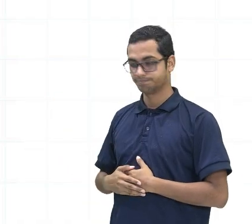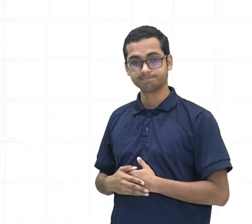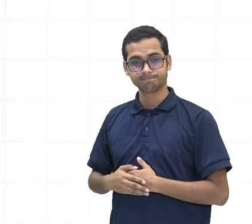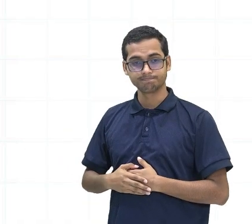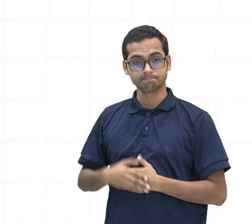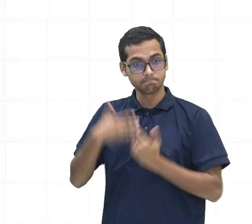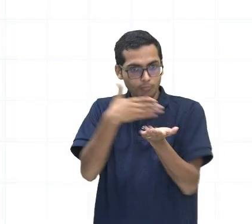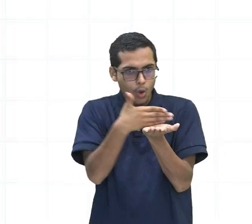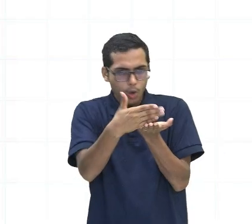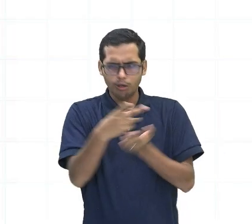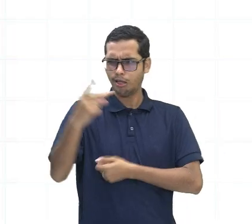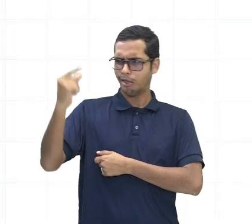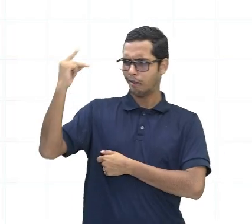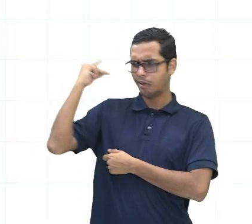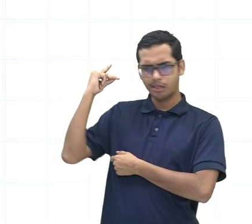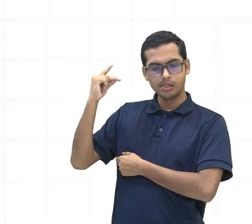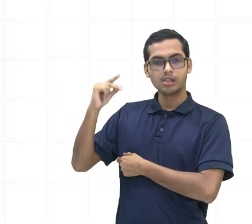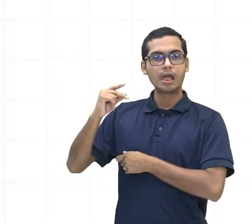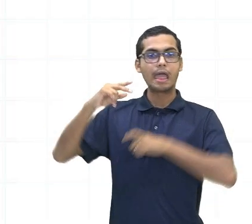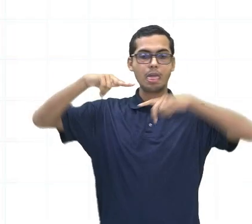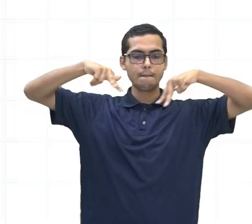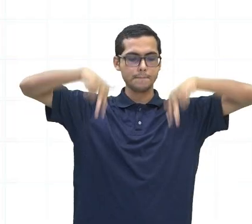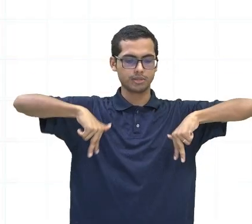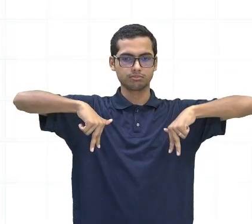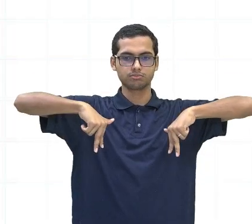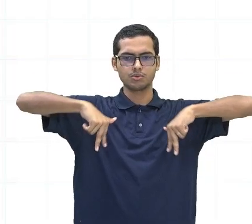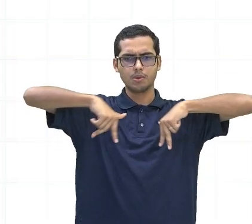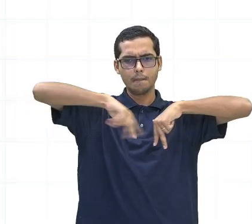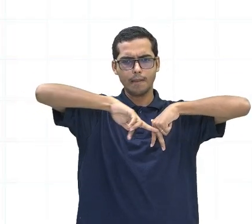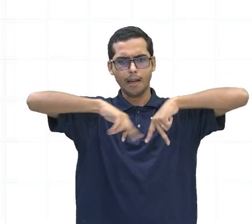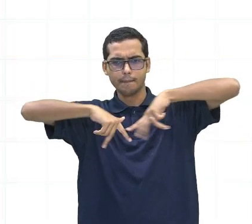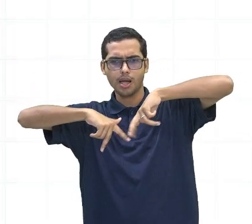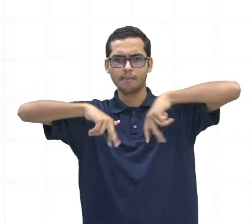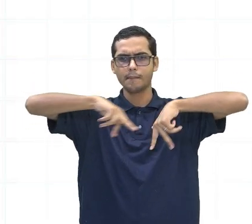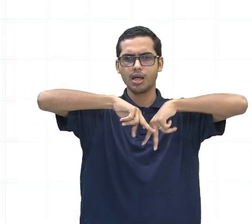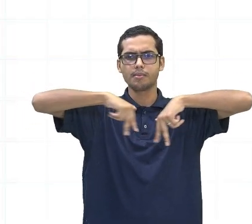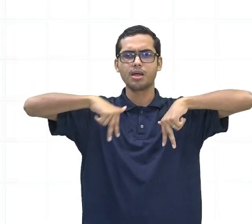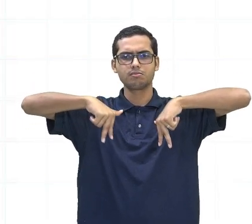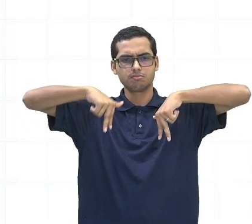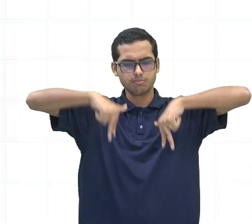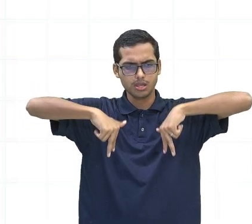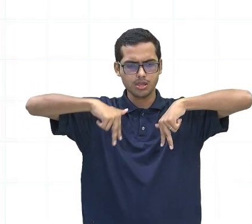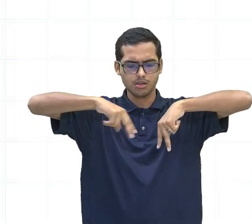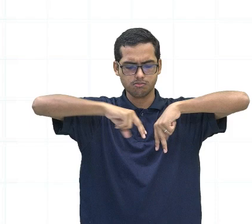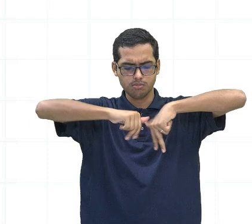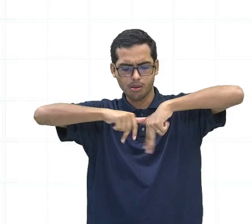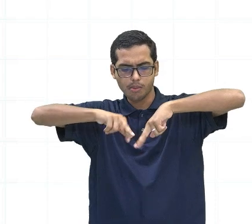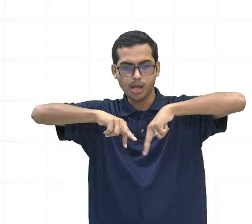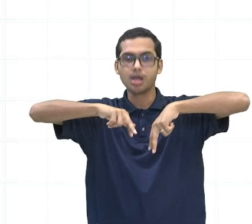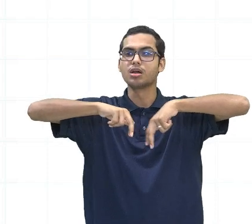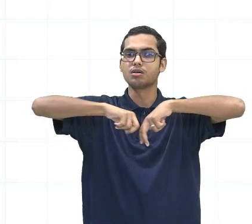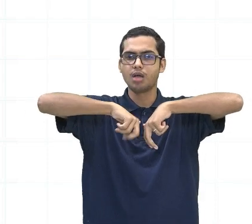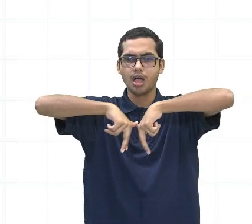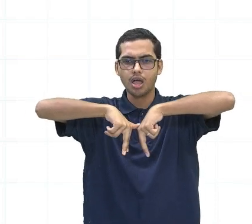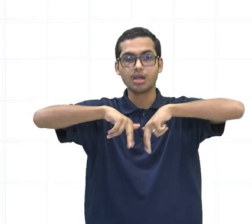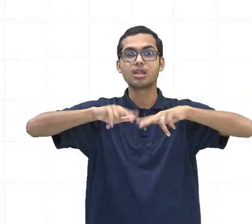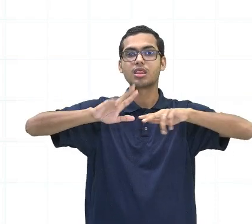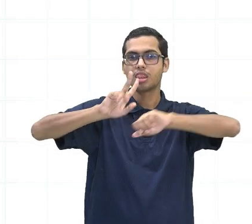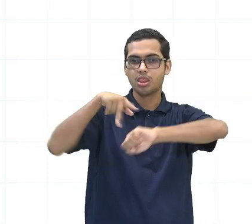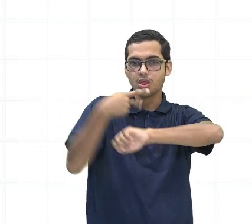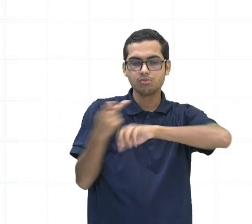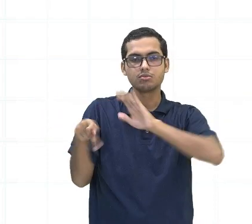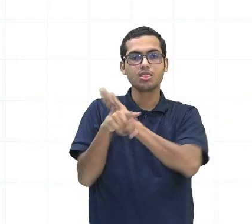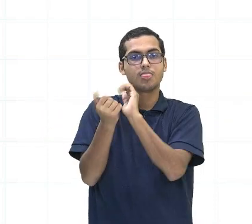uma luta mais em pé. O Niwaza já é essa adaptação dessas técnicas do jiu-jitsu japonês para o